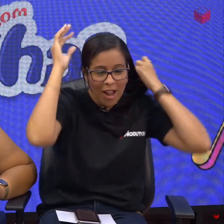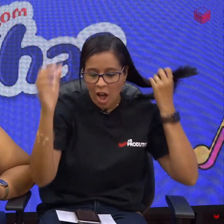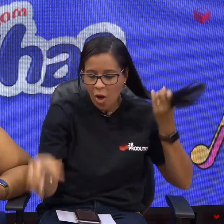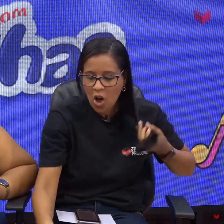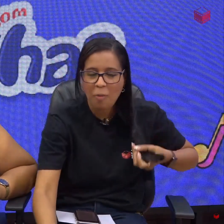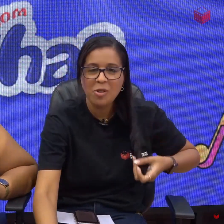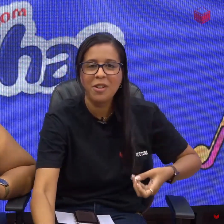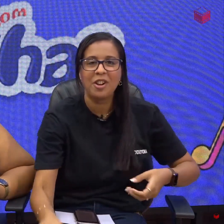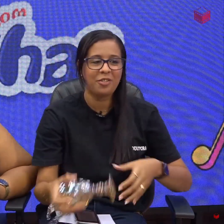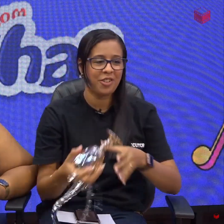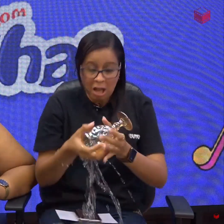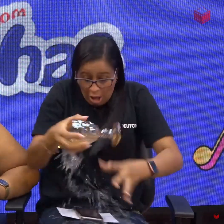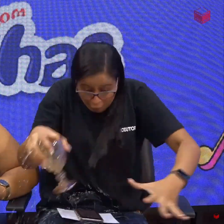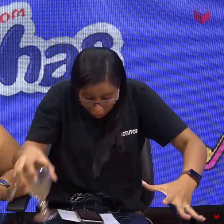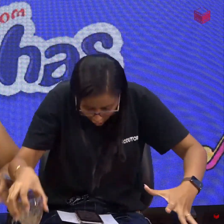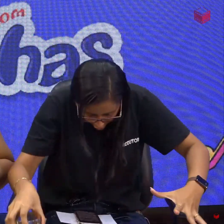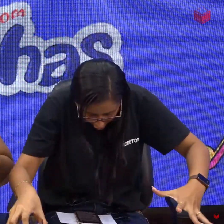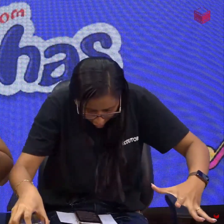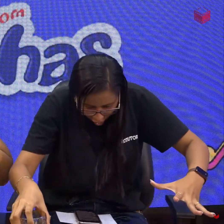Fechou. O melhor é o copo de microfone.